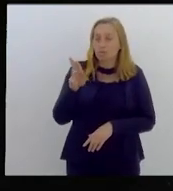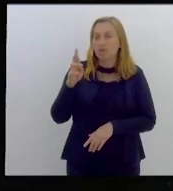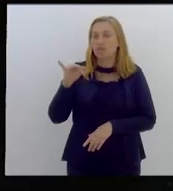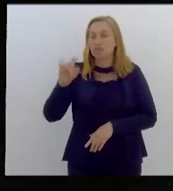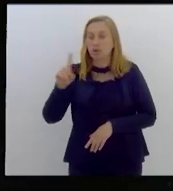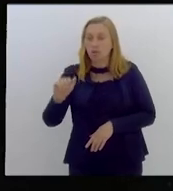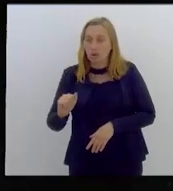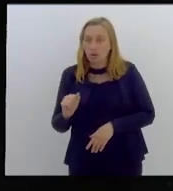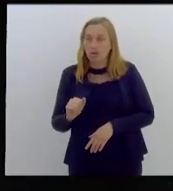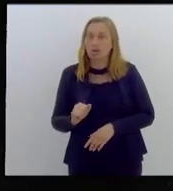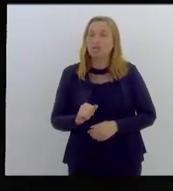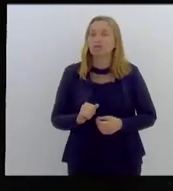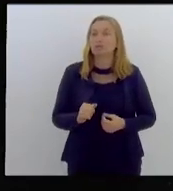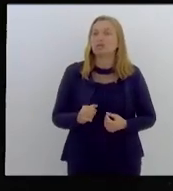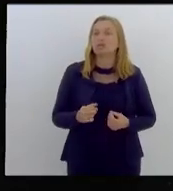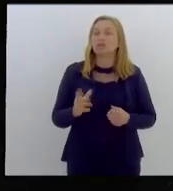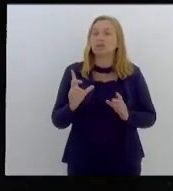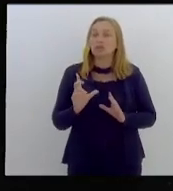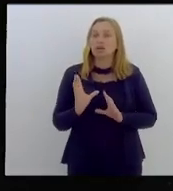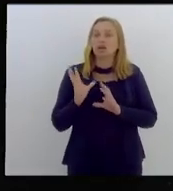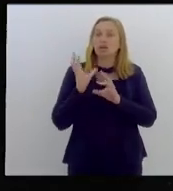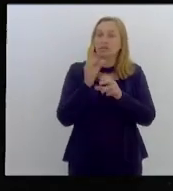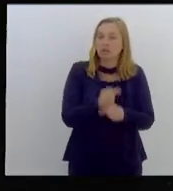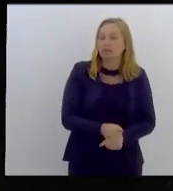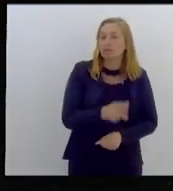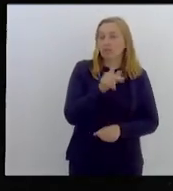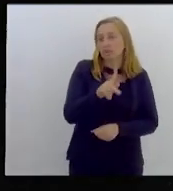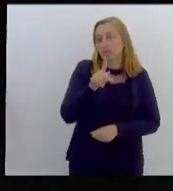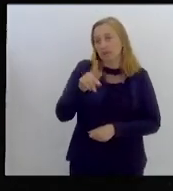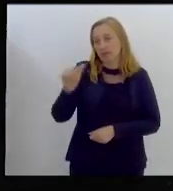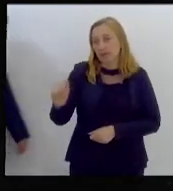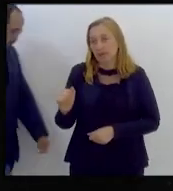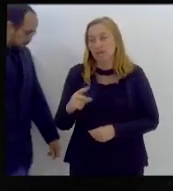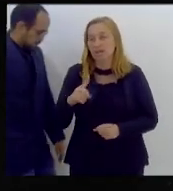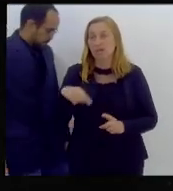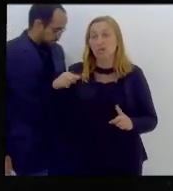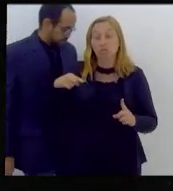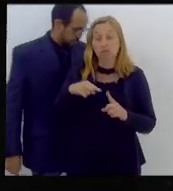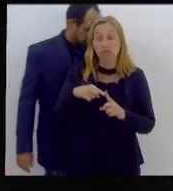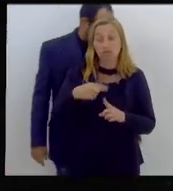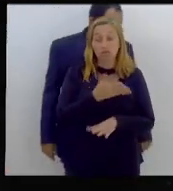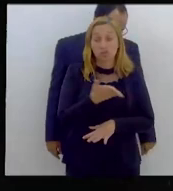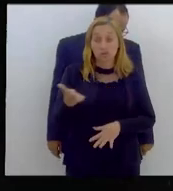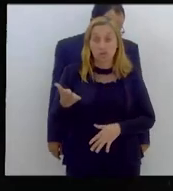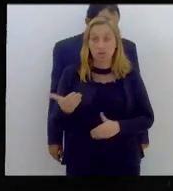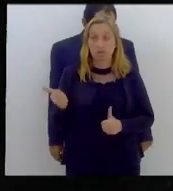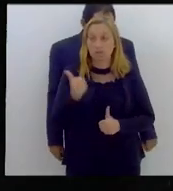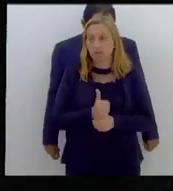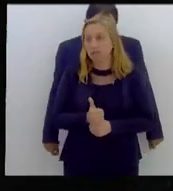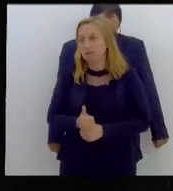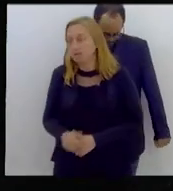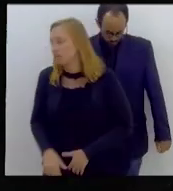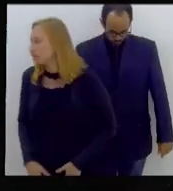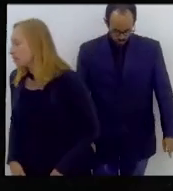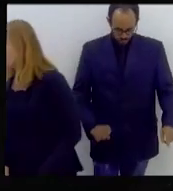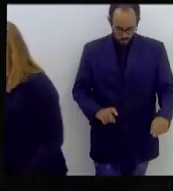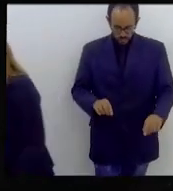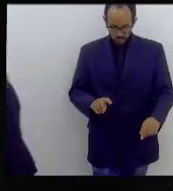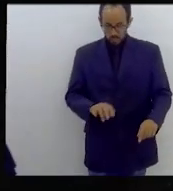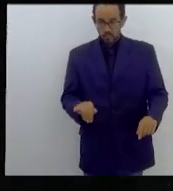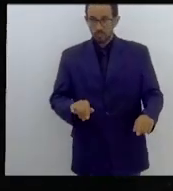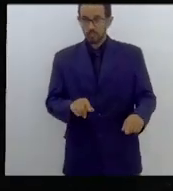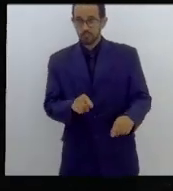vai correlacionar a revisão do PPA a esses objetivos e vai alçar o objetivo